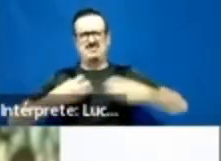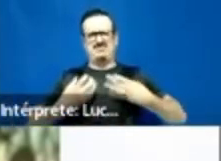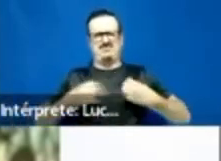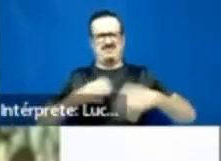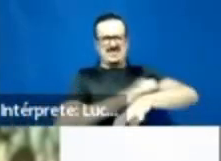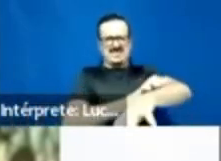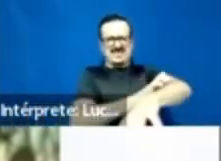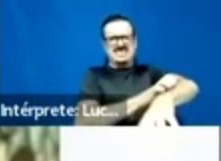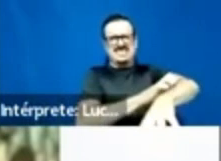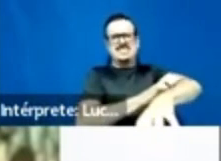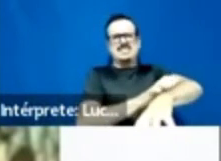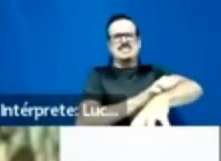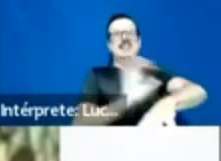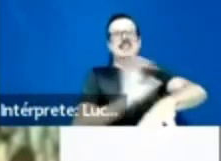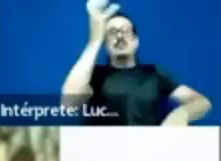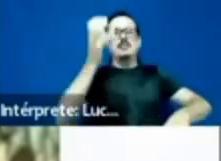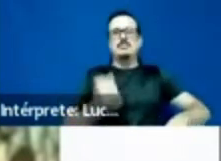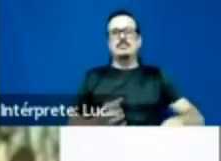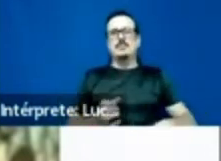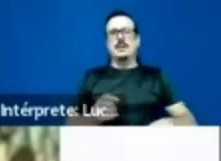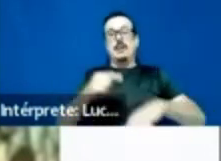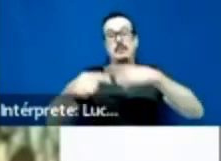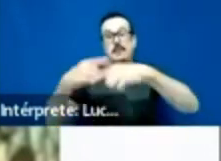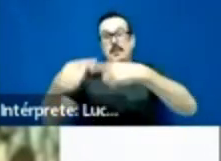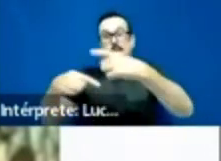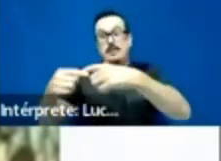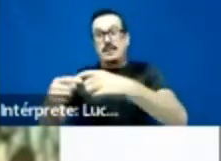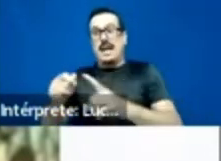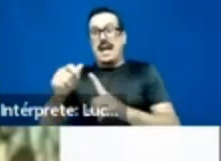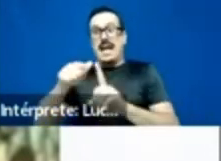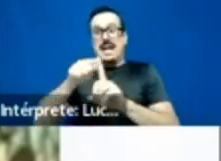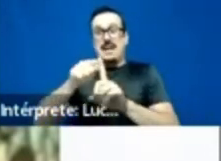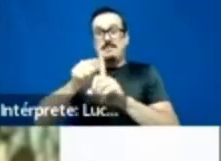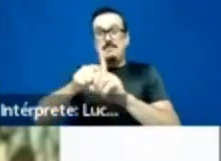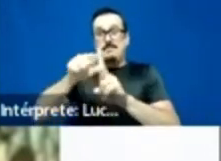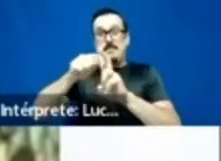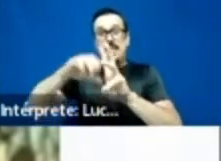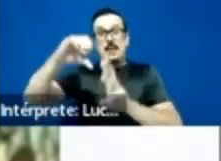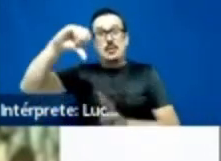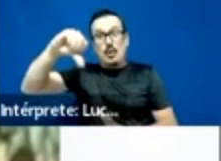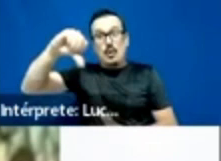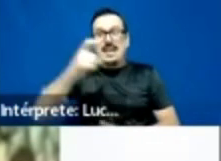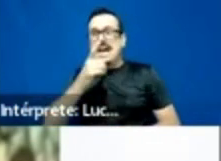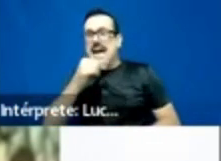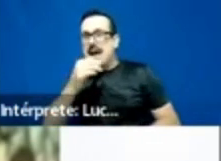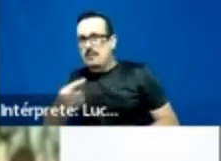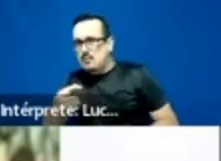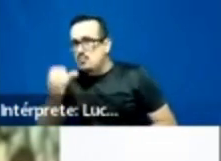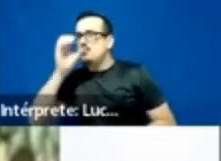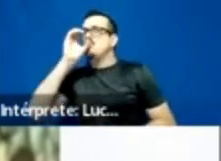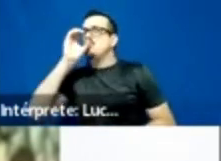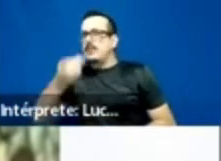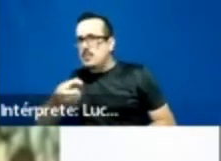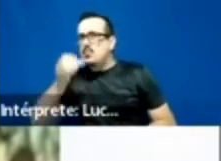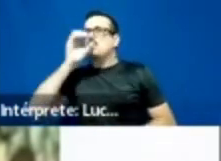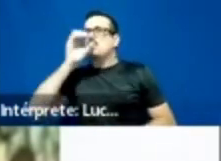Agora, olha o resultado depois. Aqui foram 9 meses, né? Ingerindo a água, banhando com água